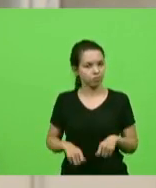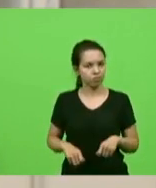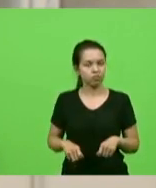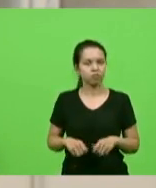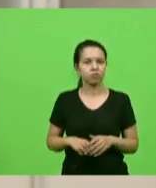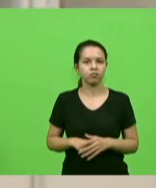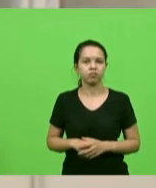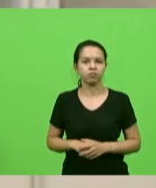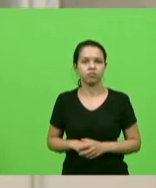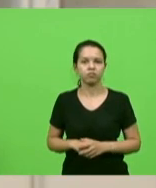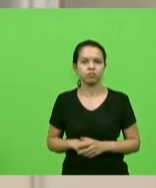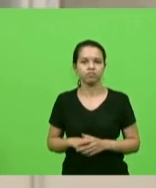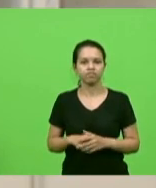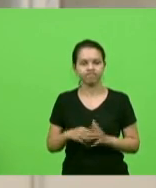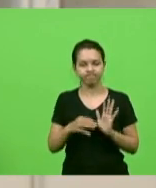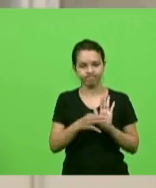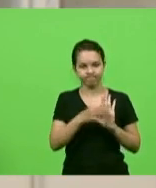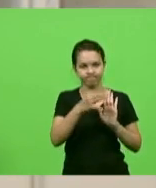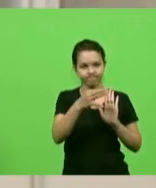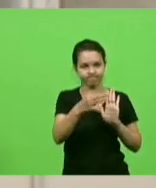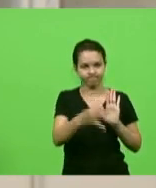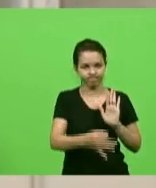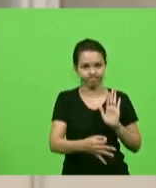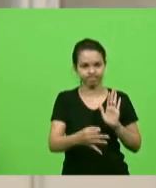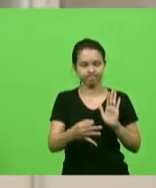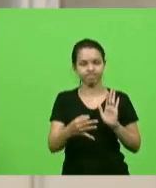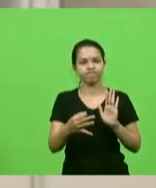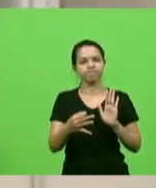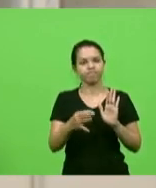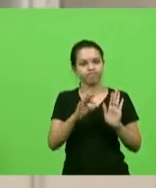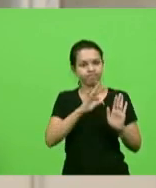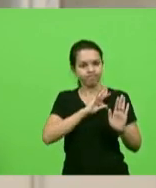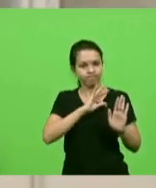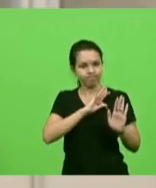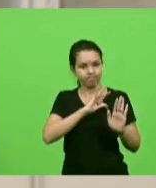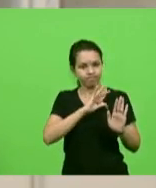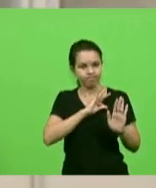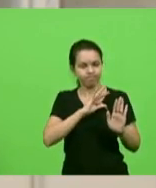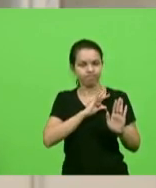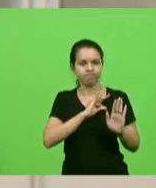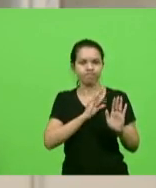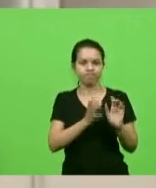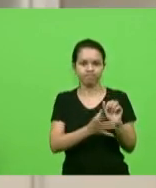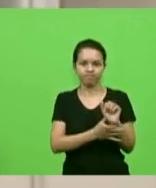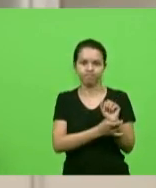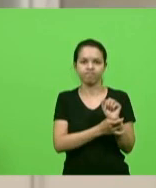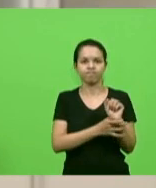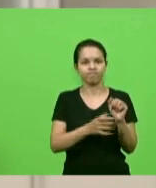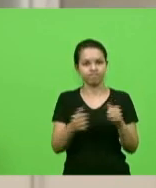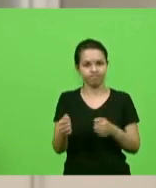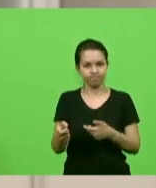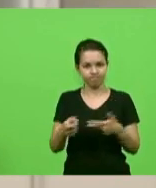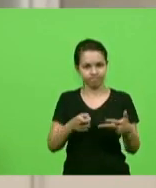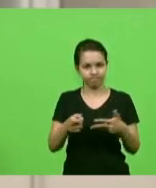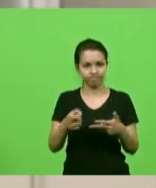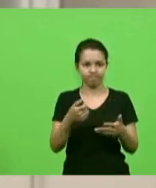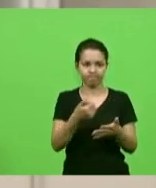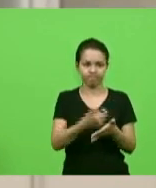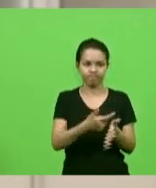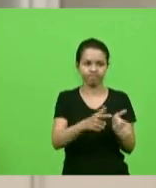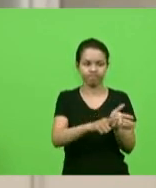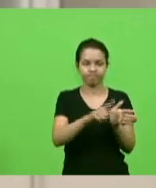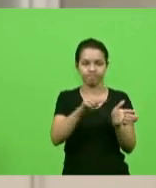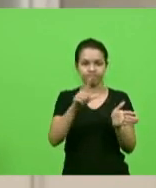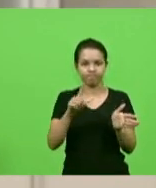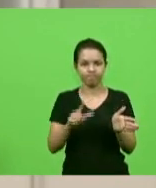pudesse emitir um parecer técnico que pudesse resguardar os executivos desses pagamentos antecipados